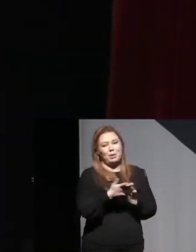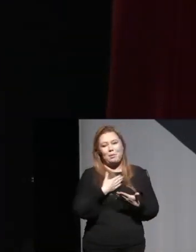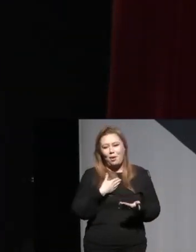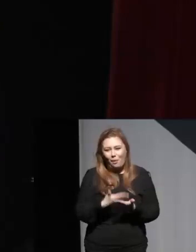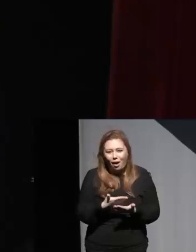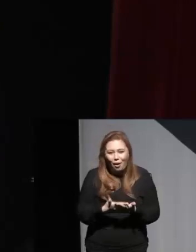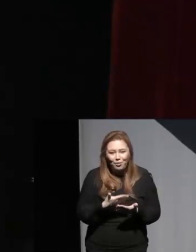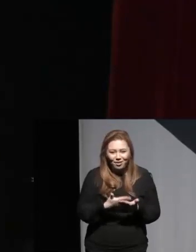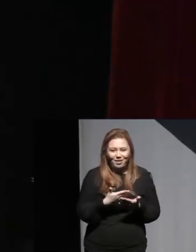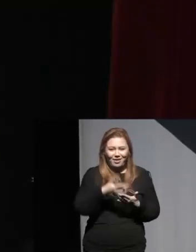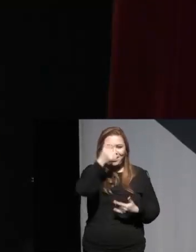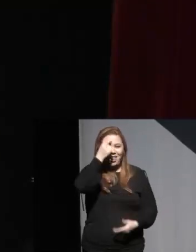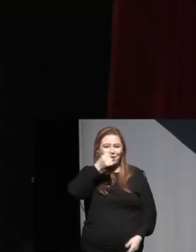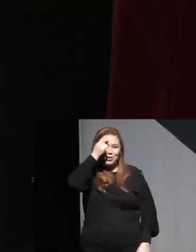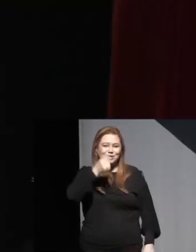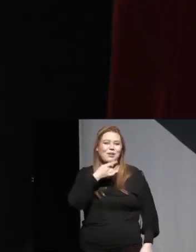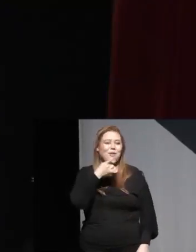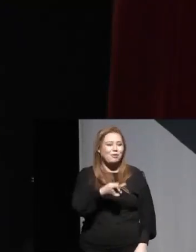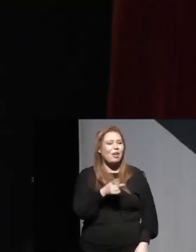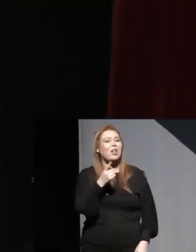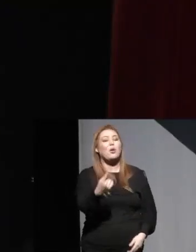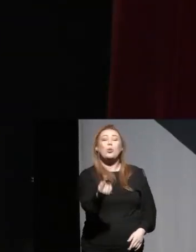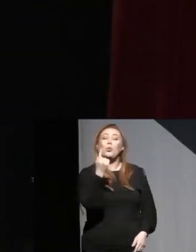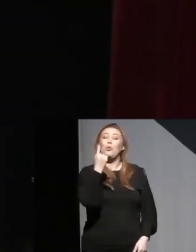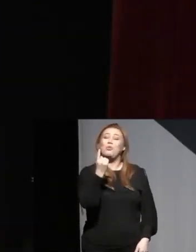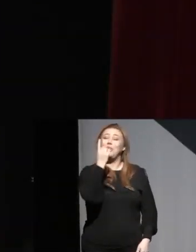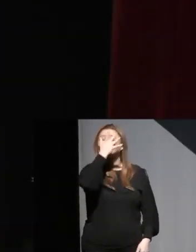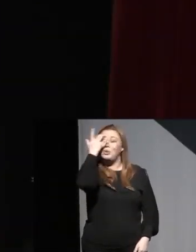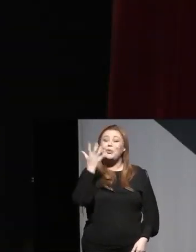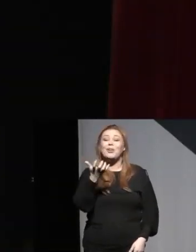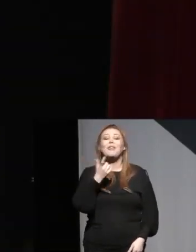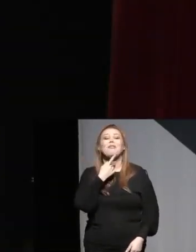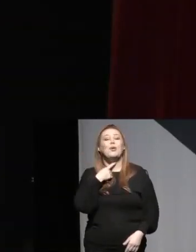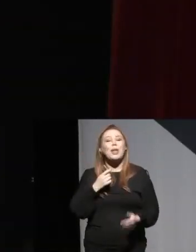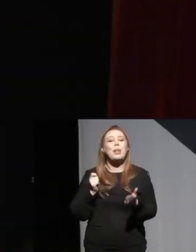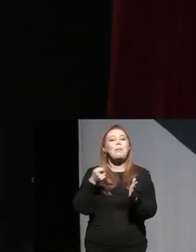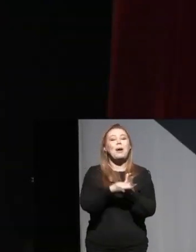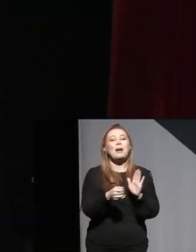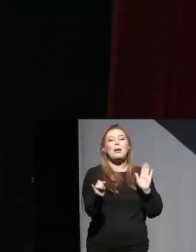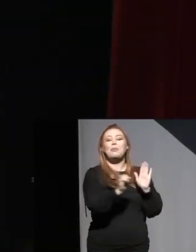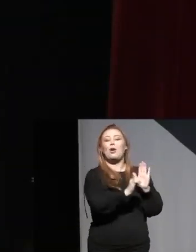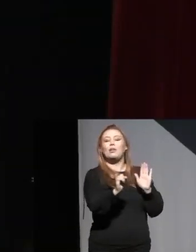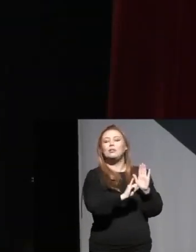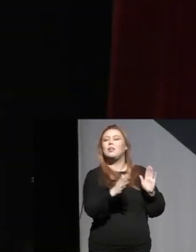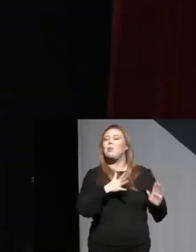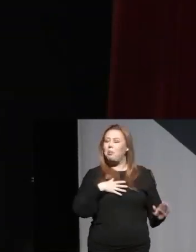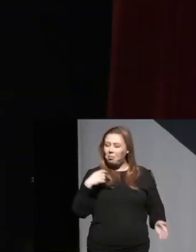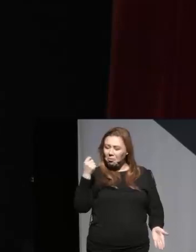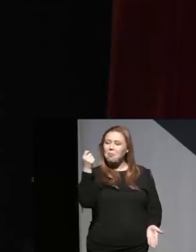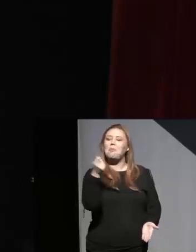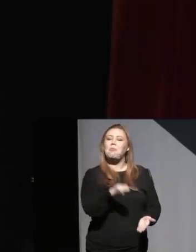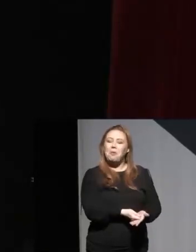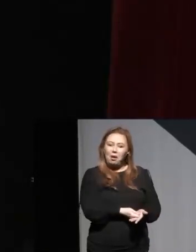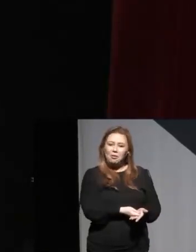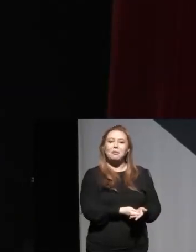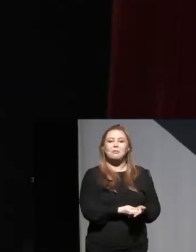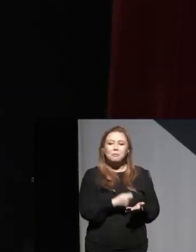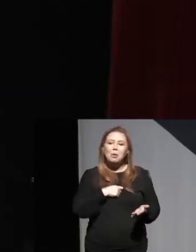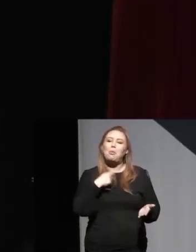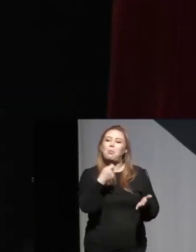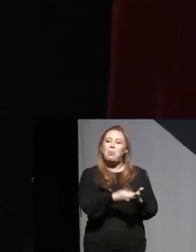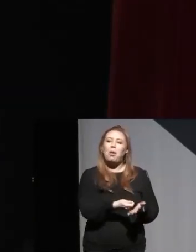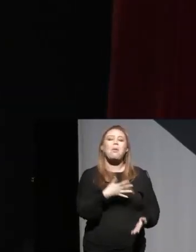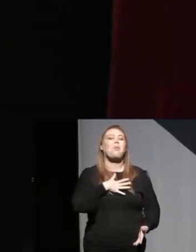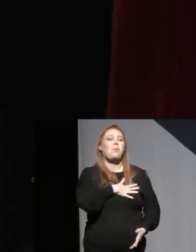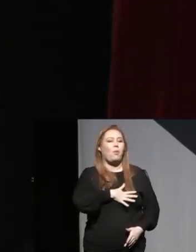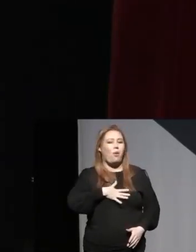professor, e eu dizia, olha, o dia que vocês conhecerem alguém que tem vontade de pagar tributo, que gosta e fala assim, eu pago com sabor